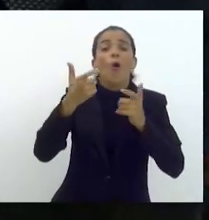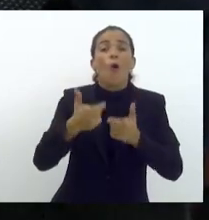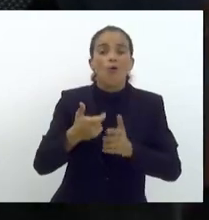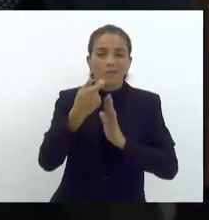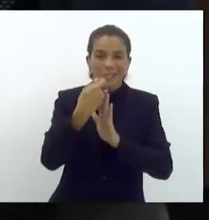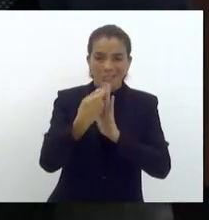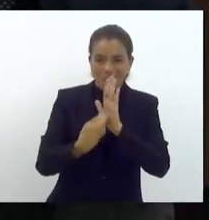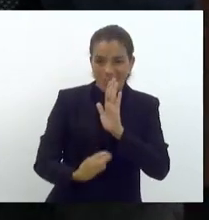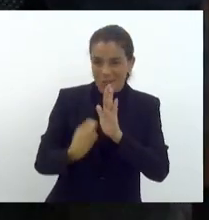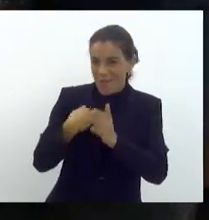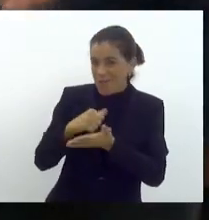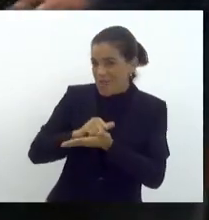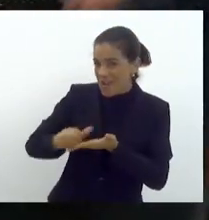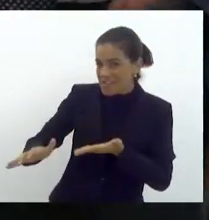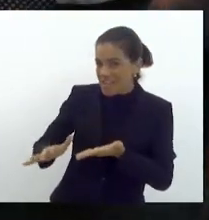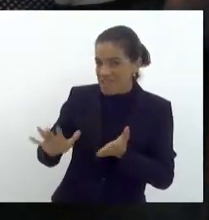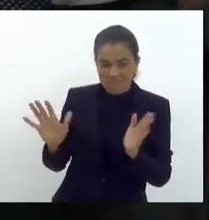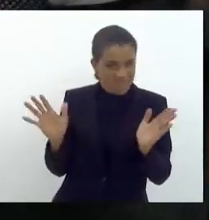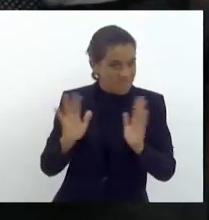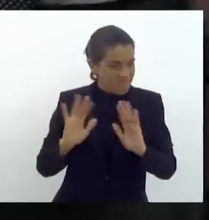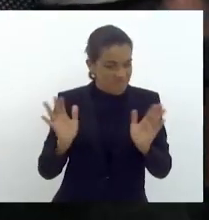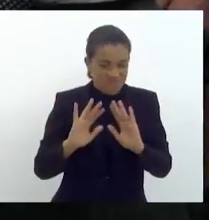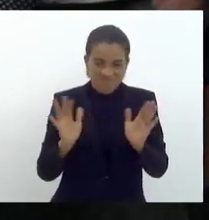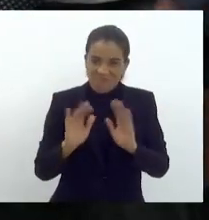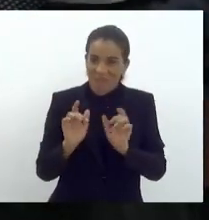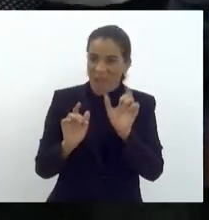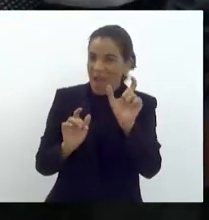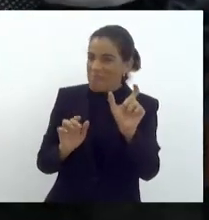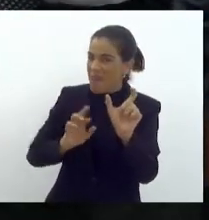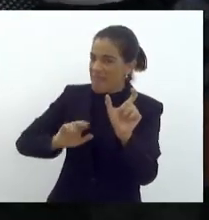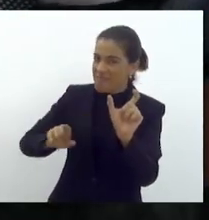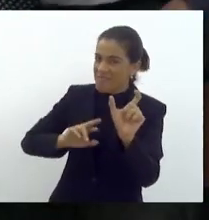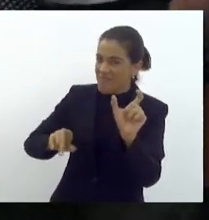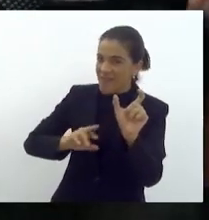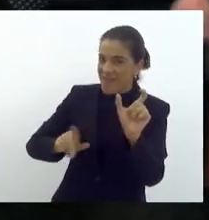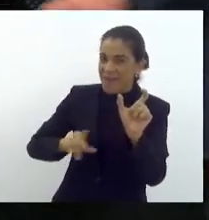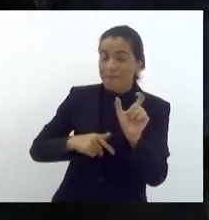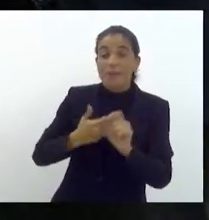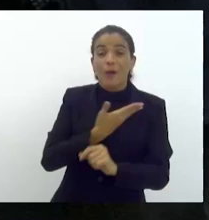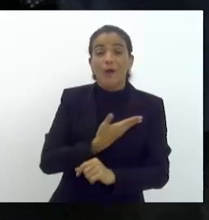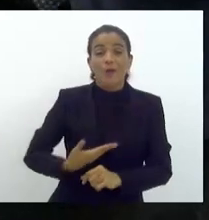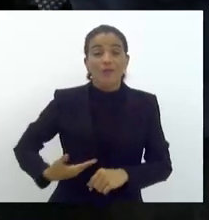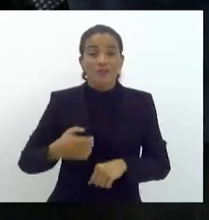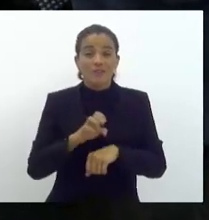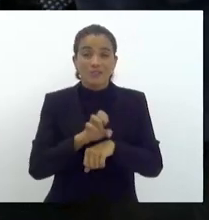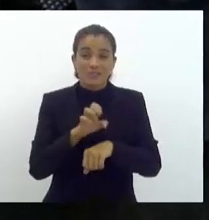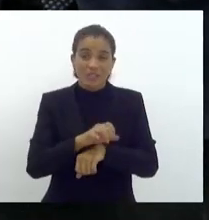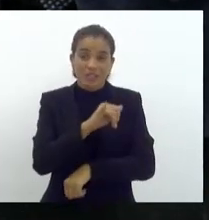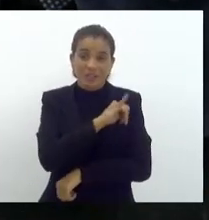que eu vou gastar não é a palavra não é essa né o Governo do Estado do Rio de Janeiro deverá